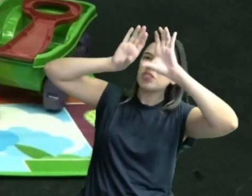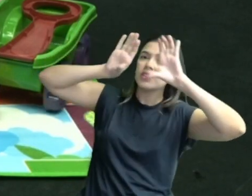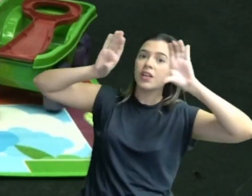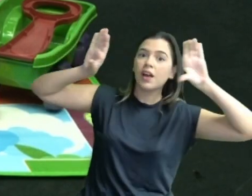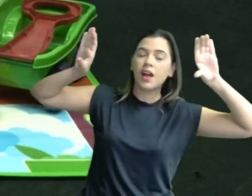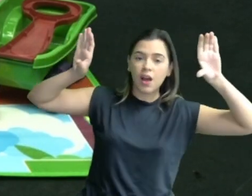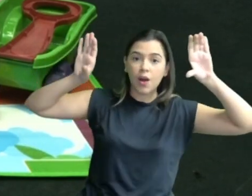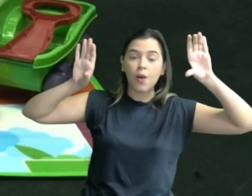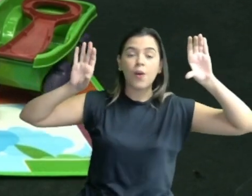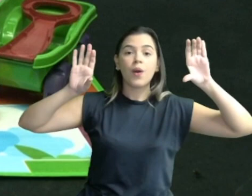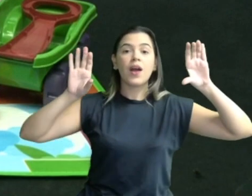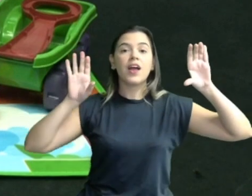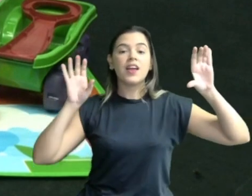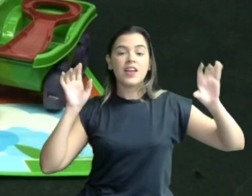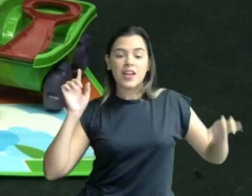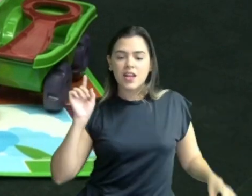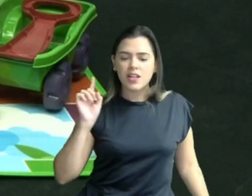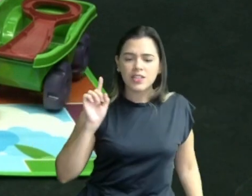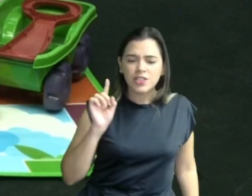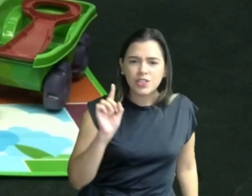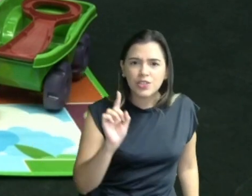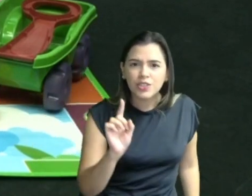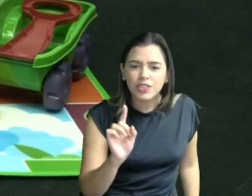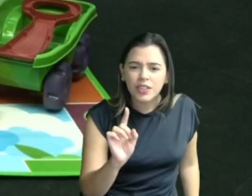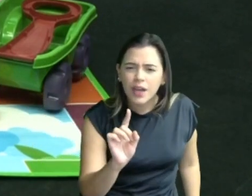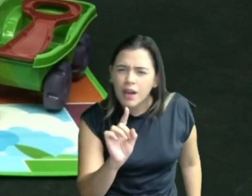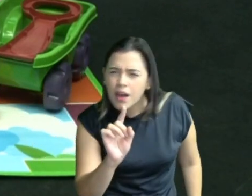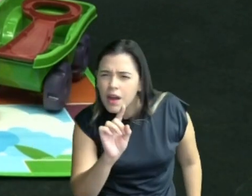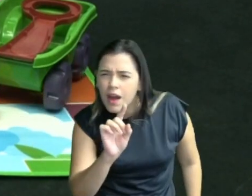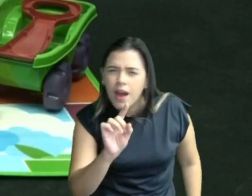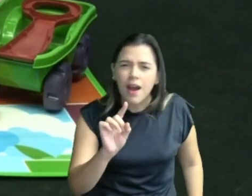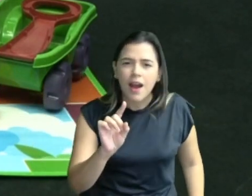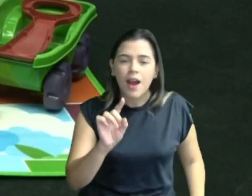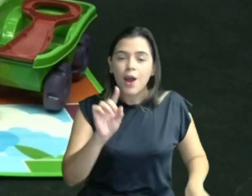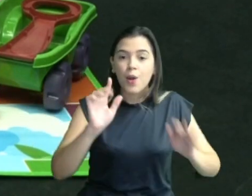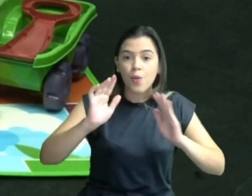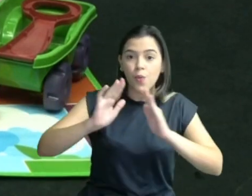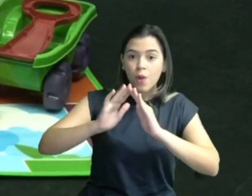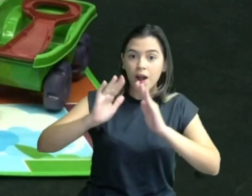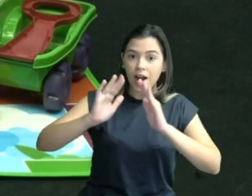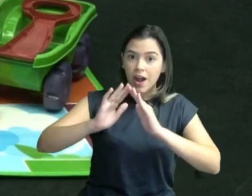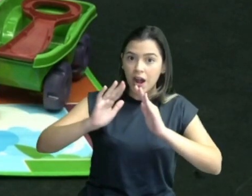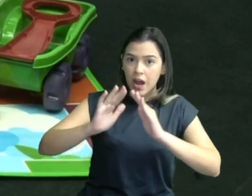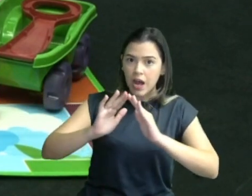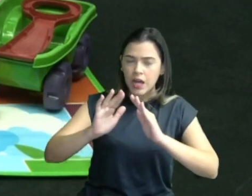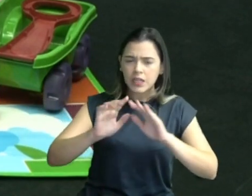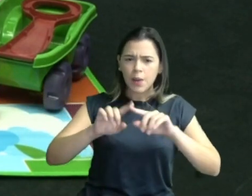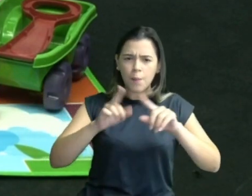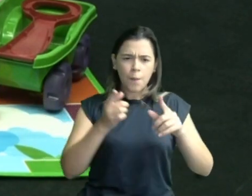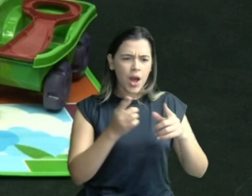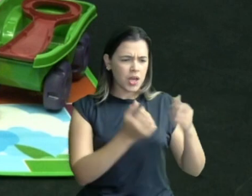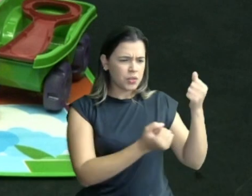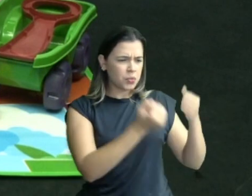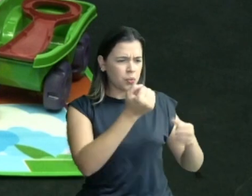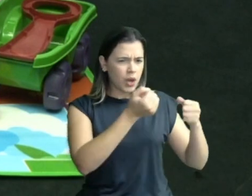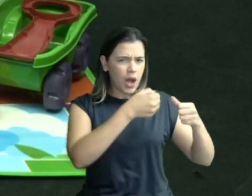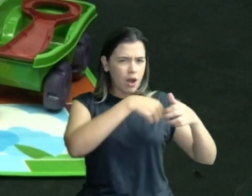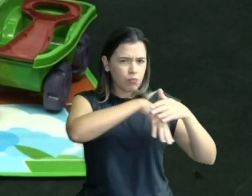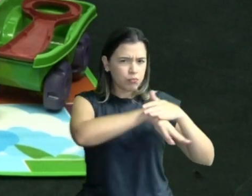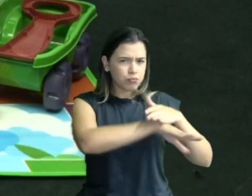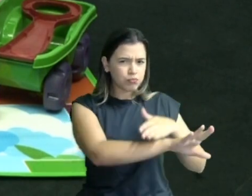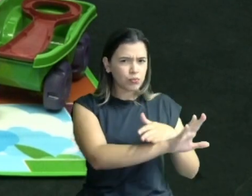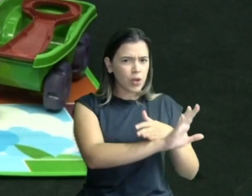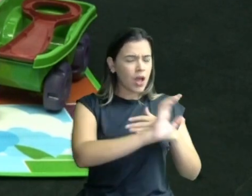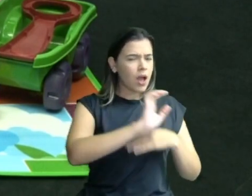e finalmente ele se ele chega a uma casinha modesta mas com carro na garagem e